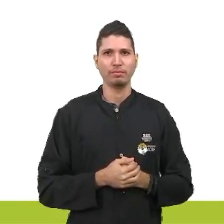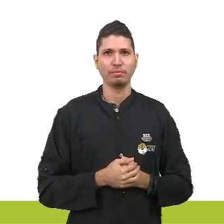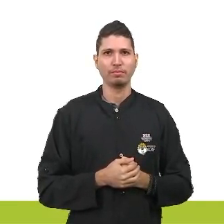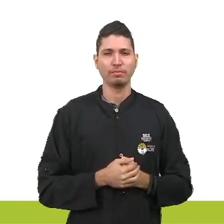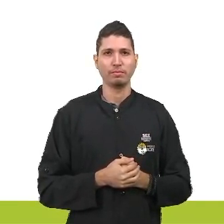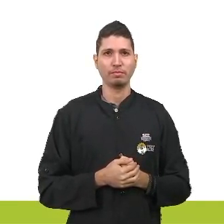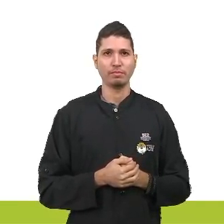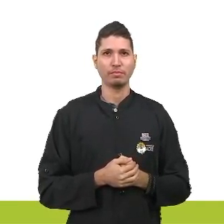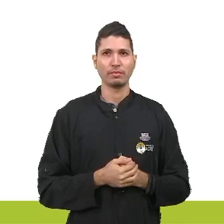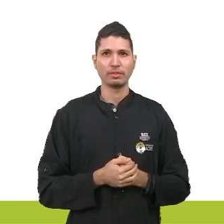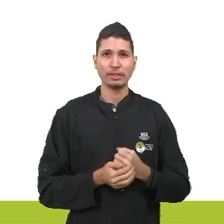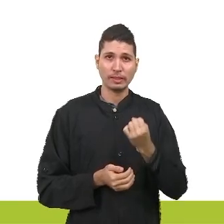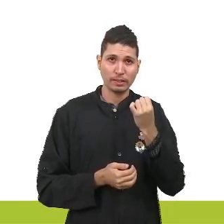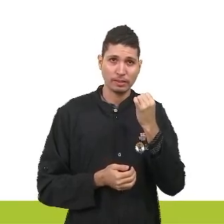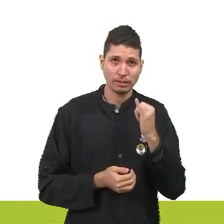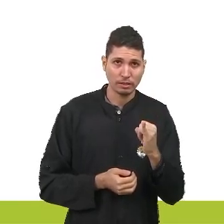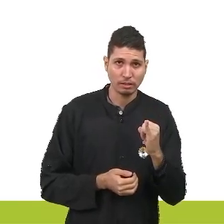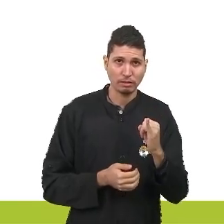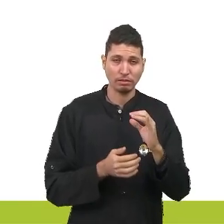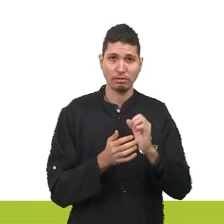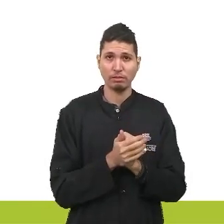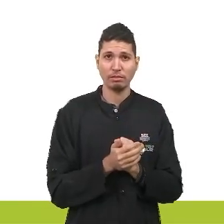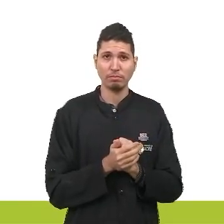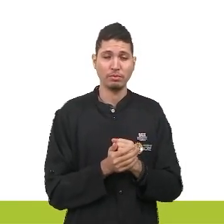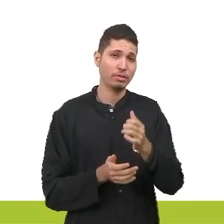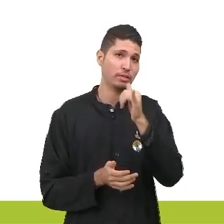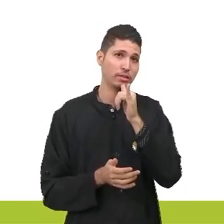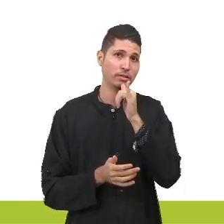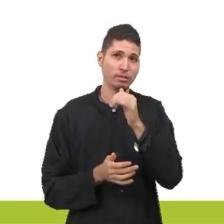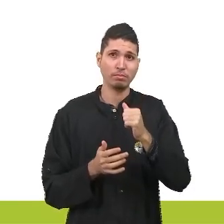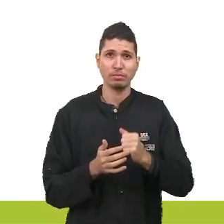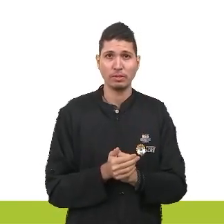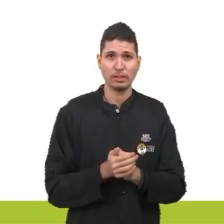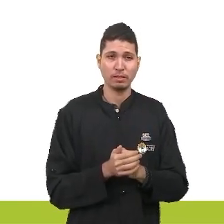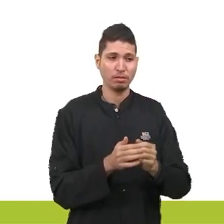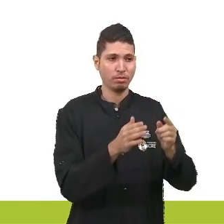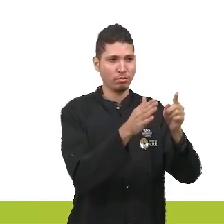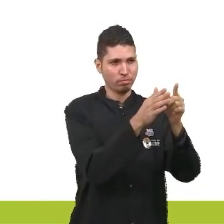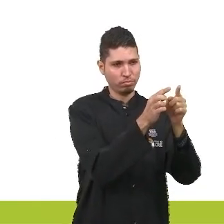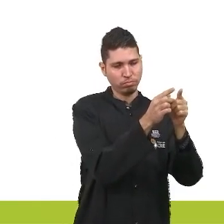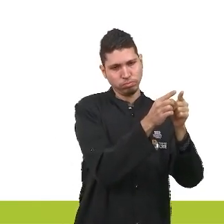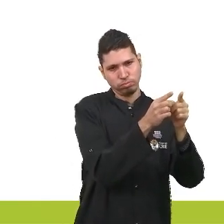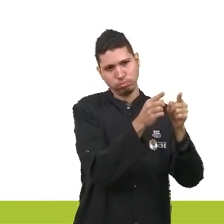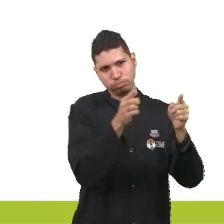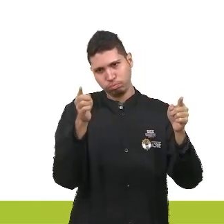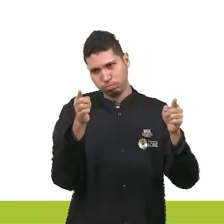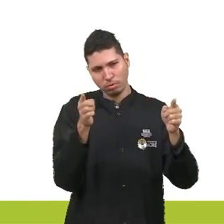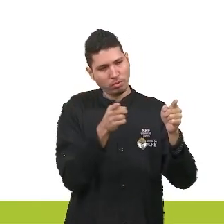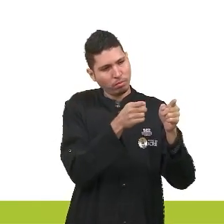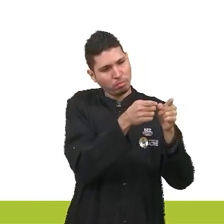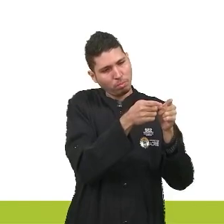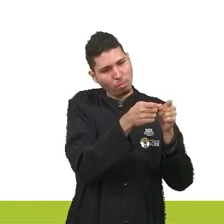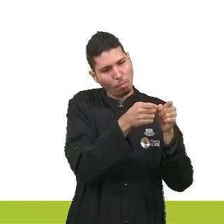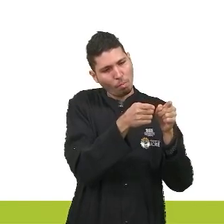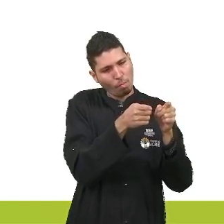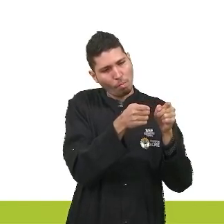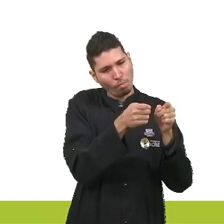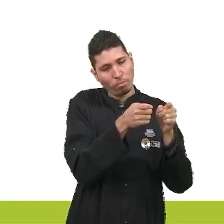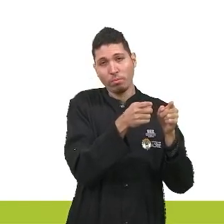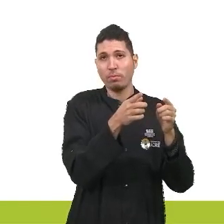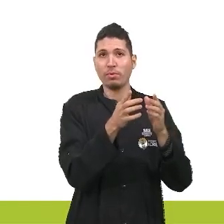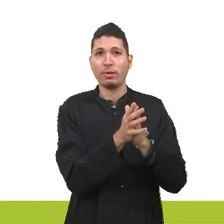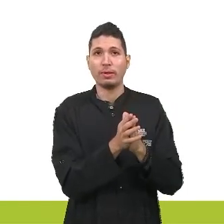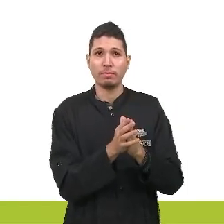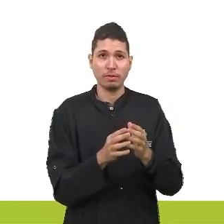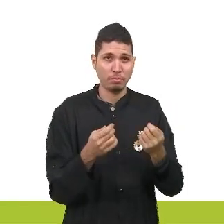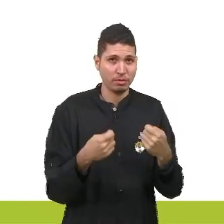um exagero nessa taxa de natalidade, é um ponto de atenção para um país, porque vai necessitar de muitos recursos para